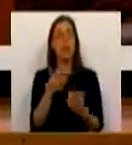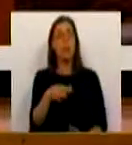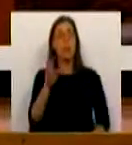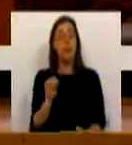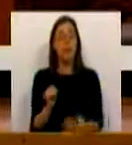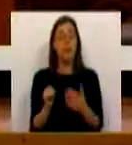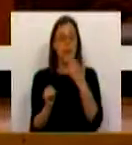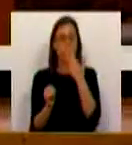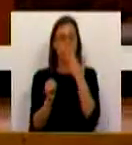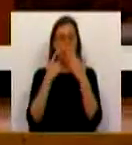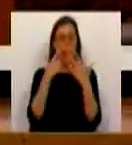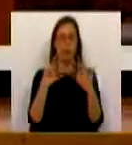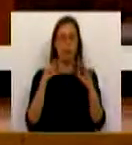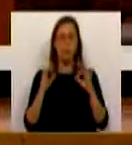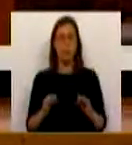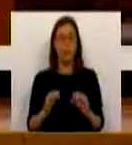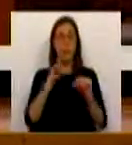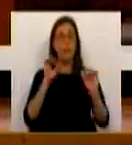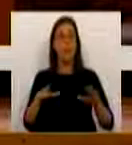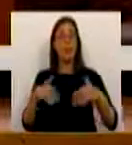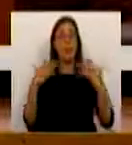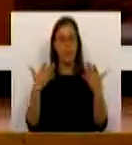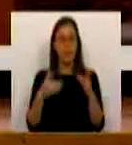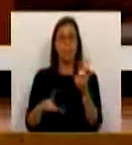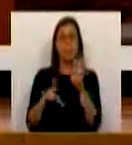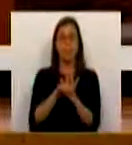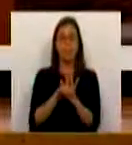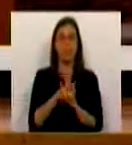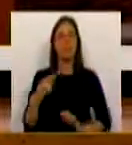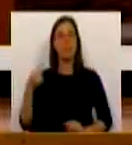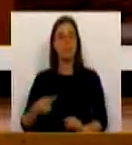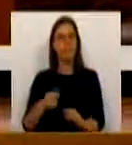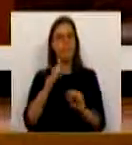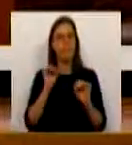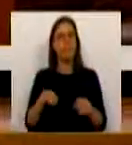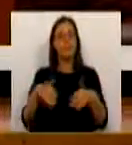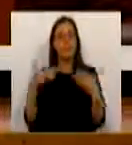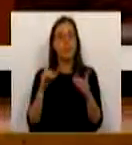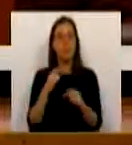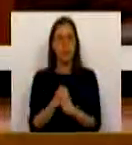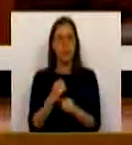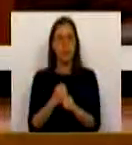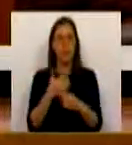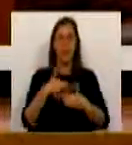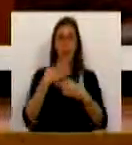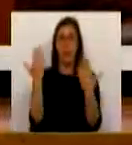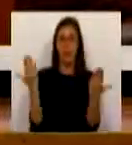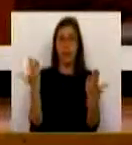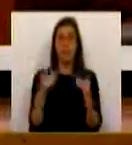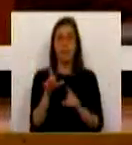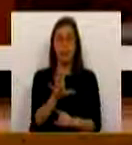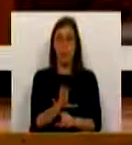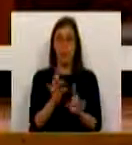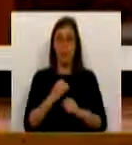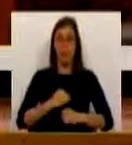Partido Socialista é evidente que o princípio e a lei devem priorizar o trabalho diurno como